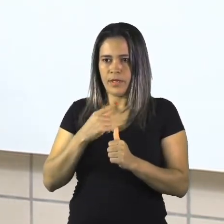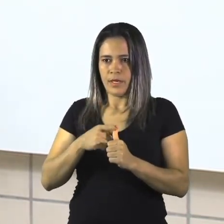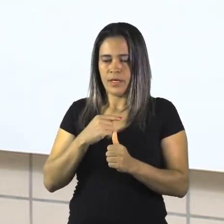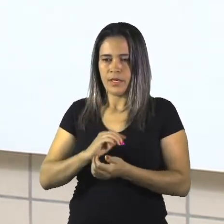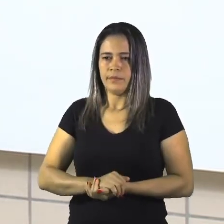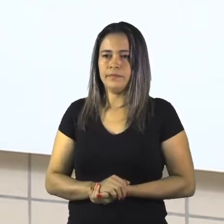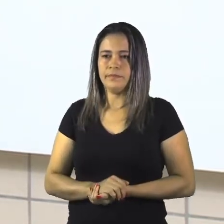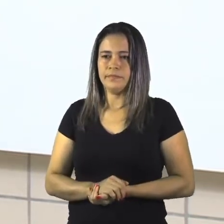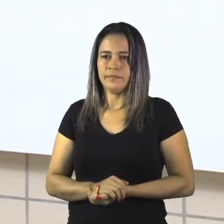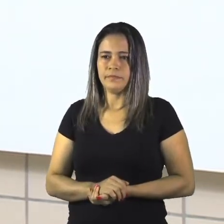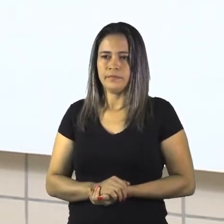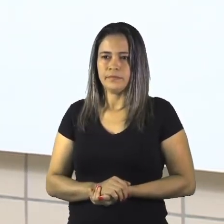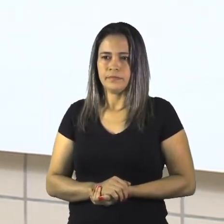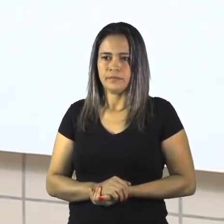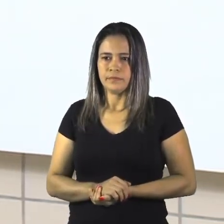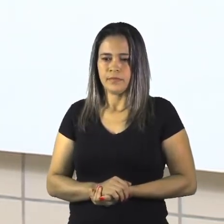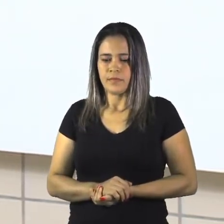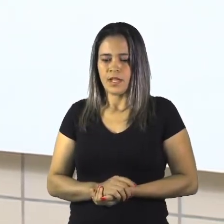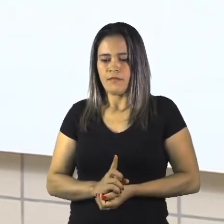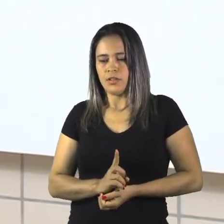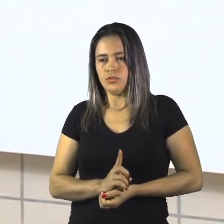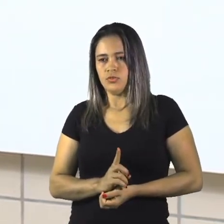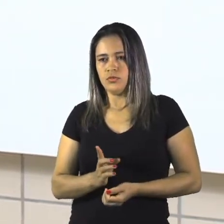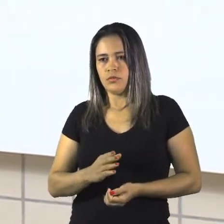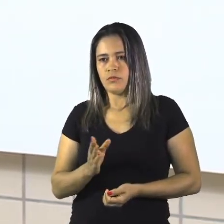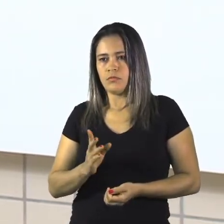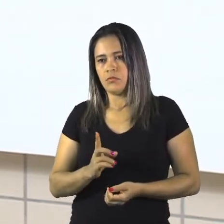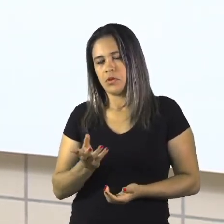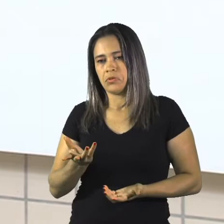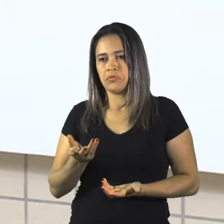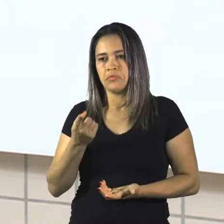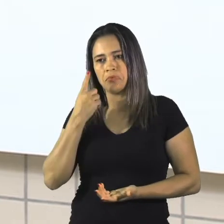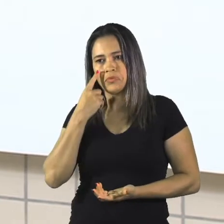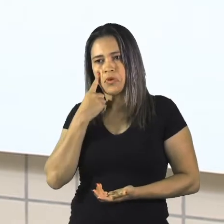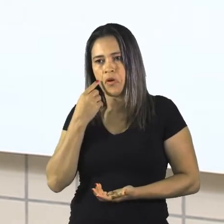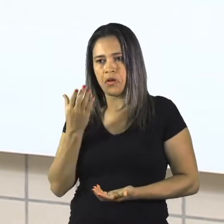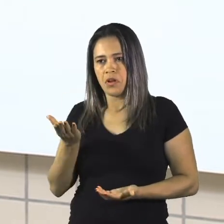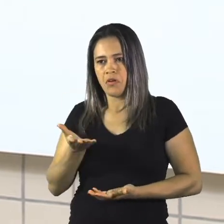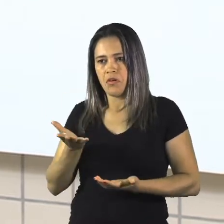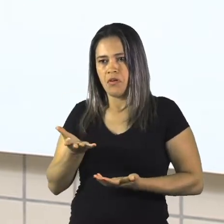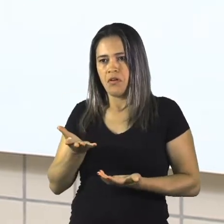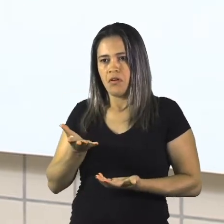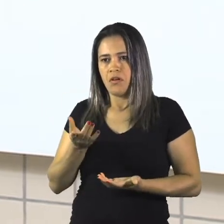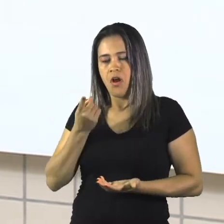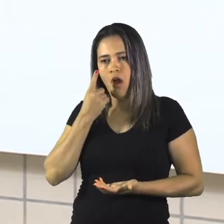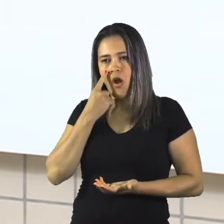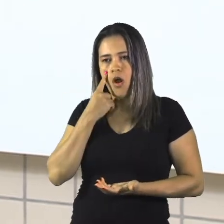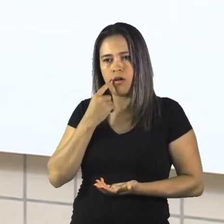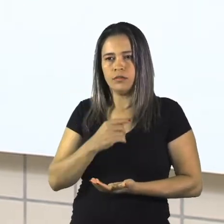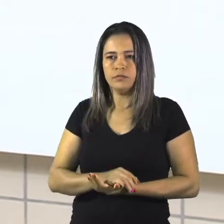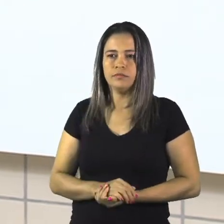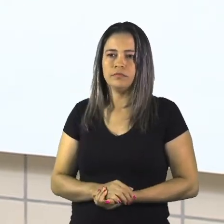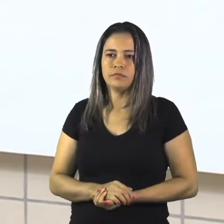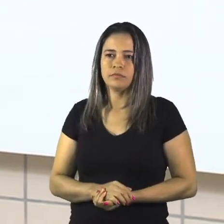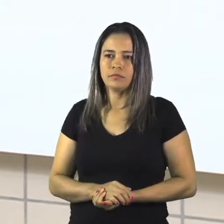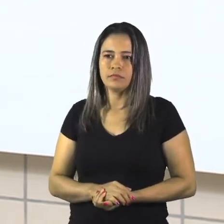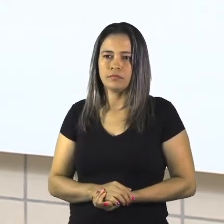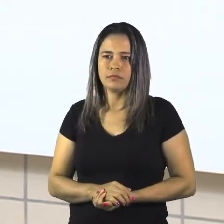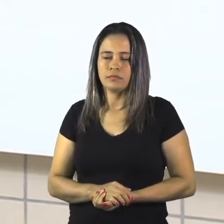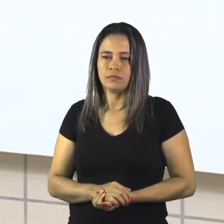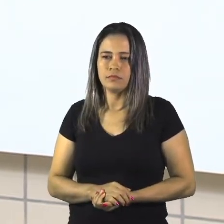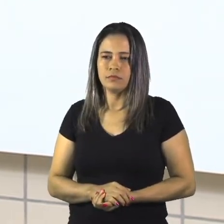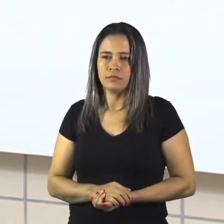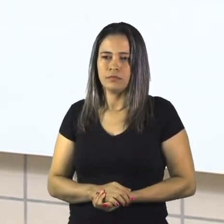vai ter que andar na direção, no caso, como vocês estão olhando aqui, né? Estou olhando como vocês, ele vai ter primeiro que andar